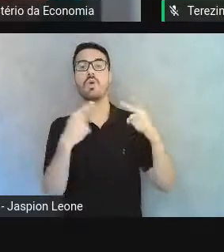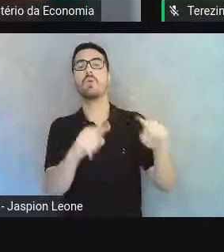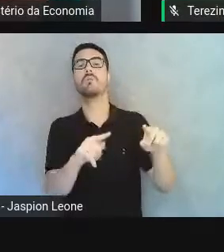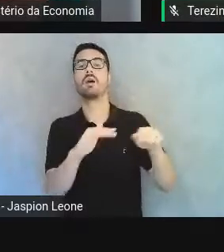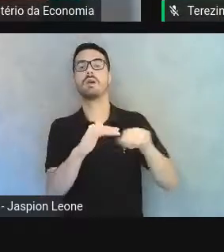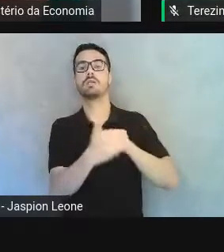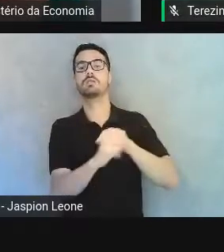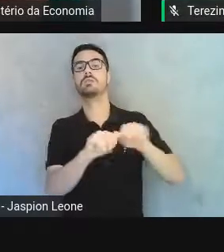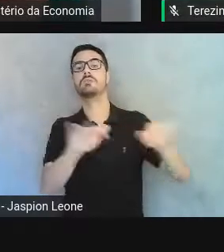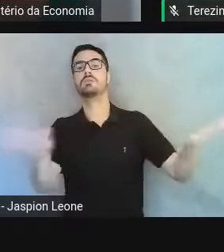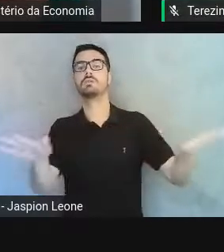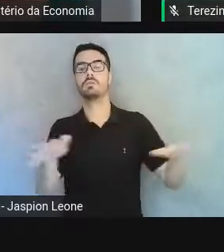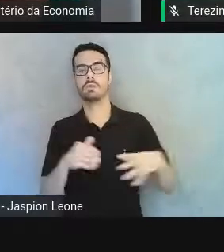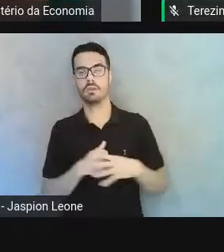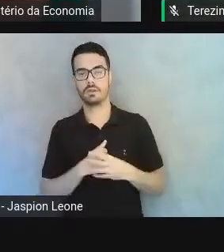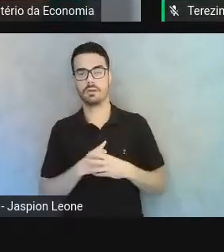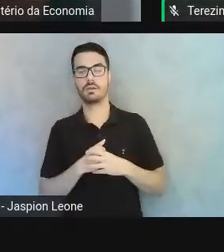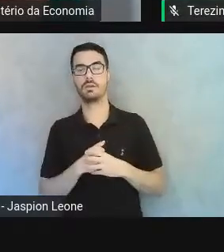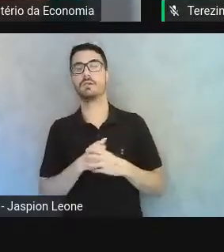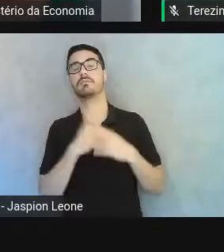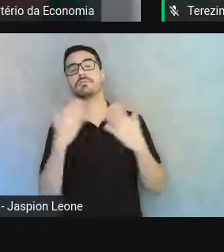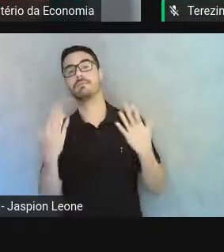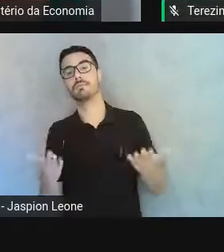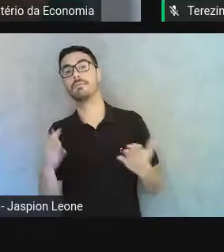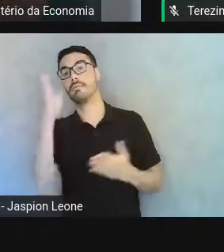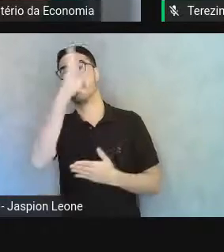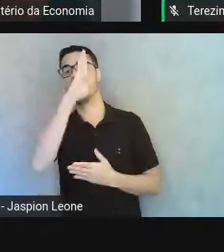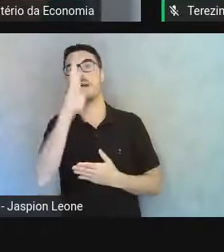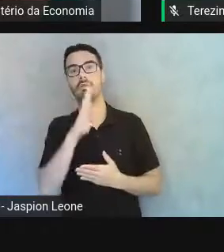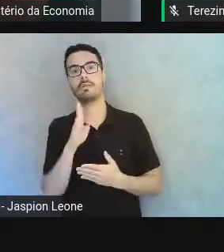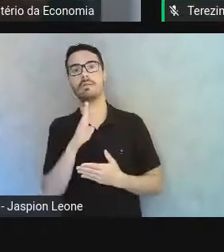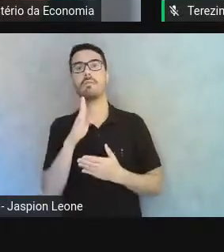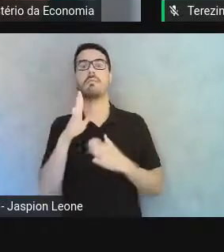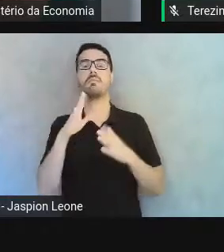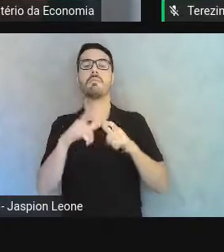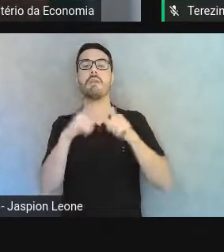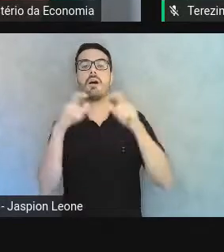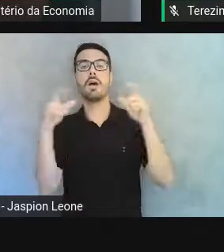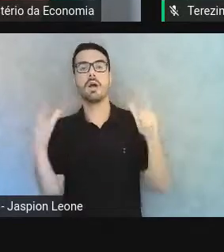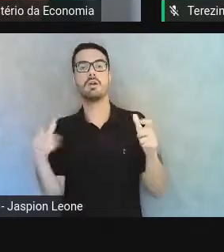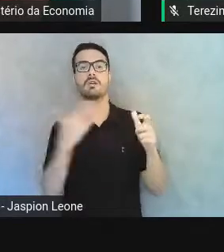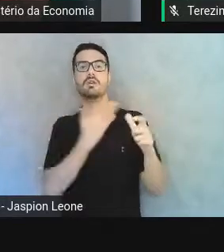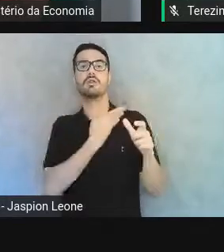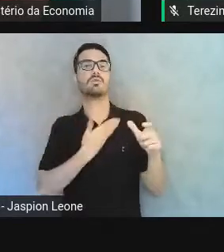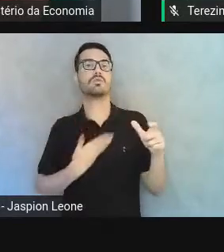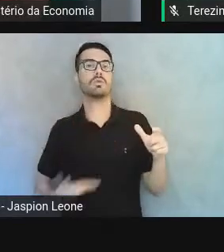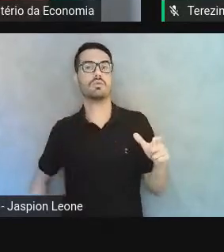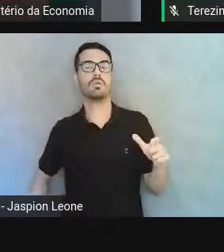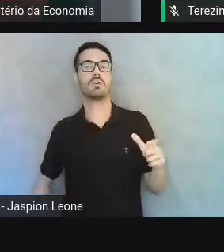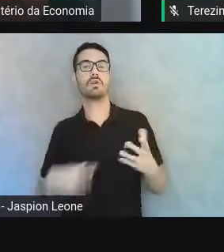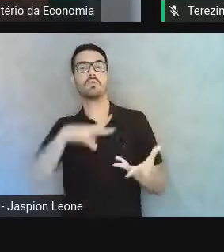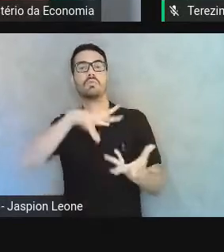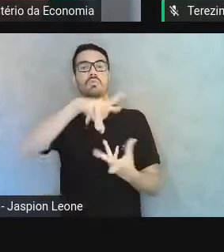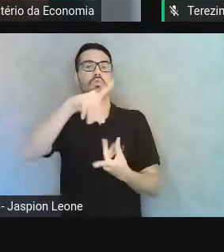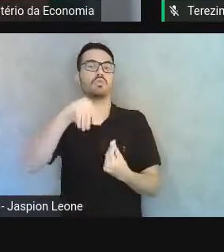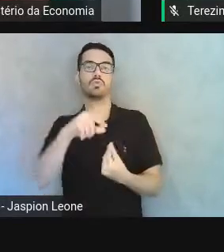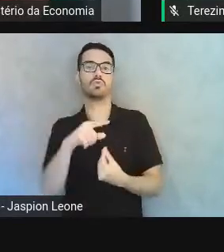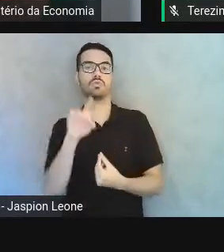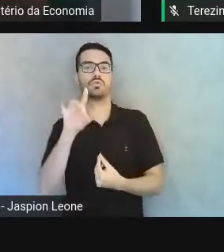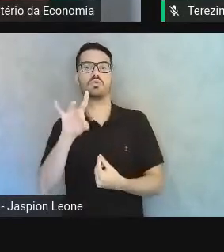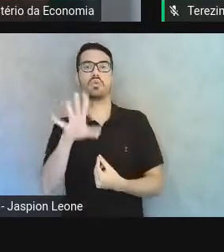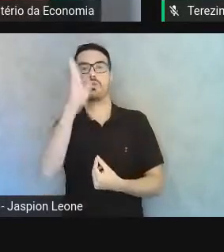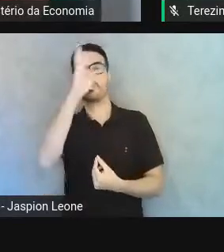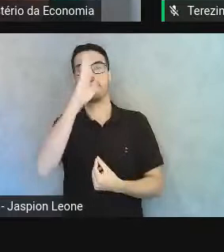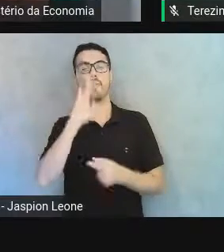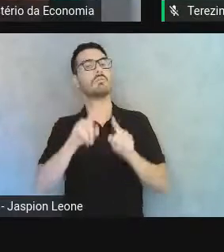pandemia. Não só o Brasil, como a maioria dos governos, se ocuparam, lógico, além das medidas de prevenção,